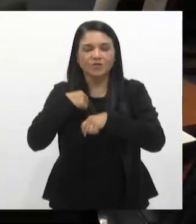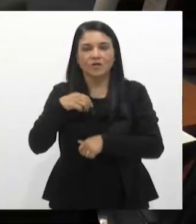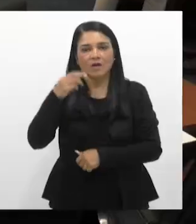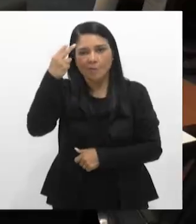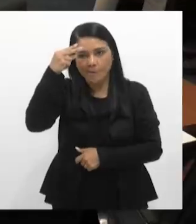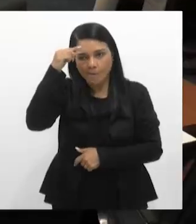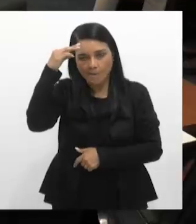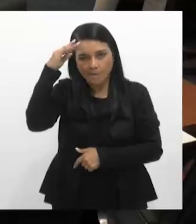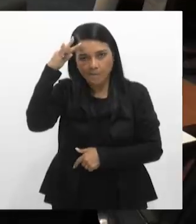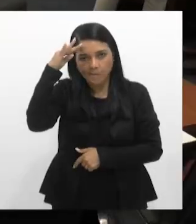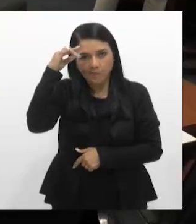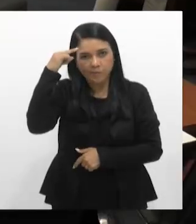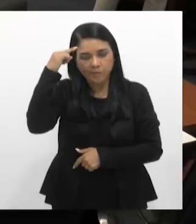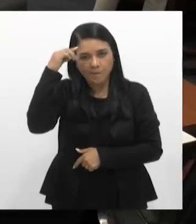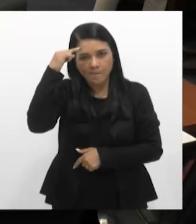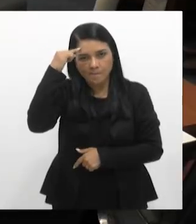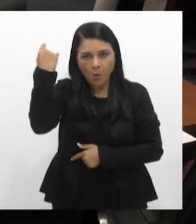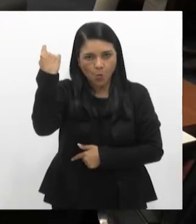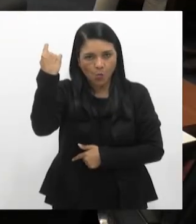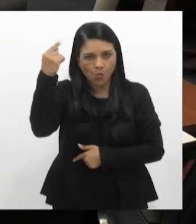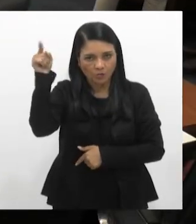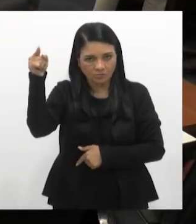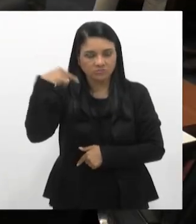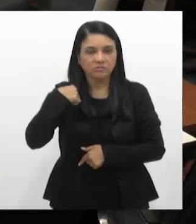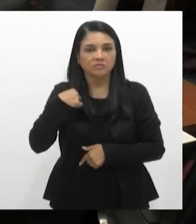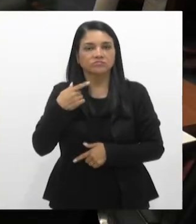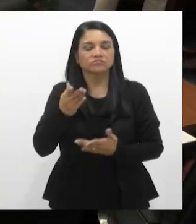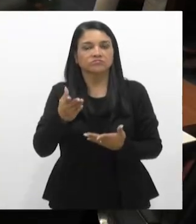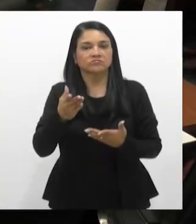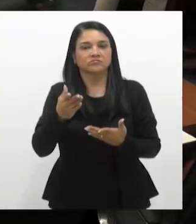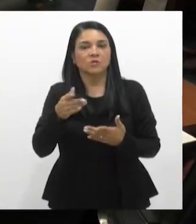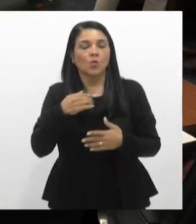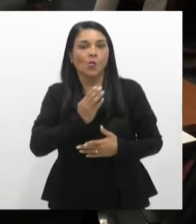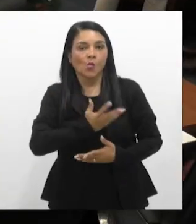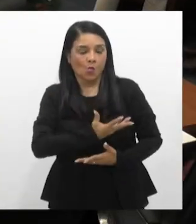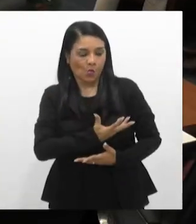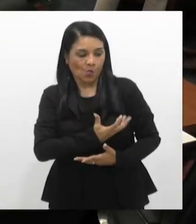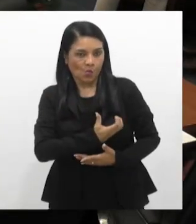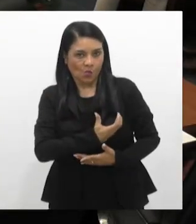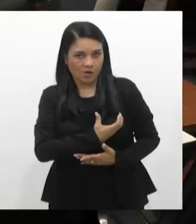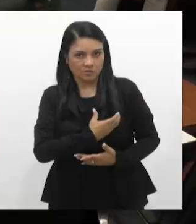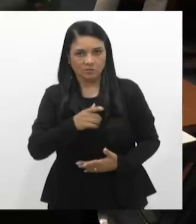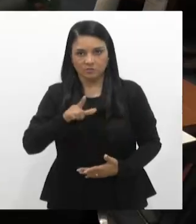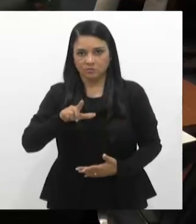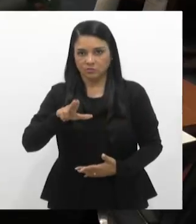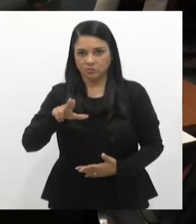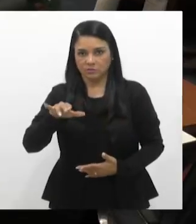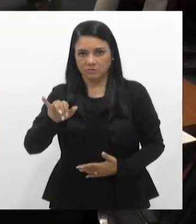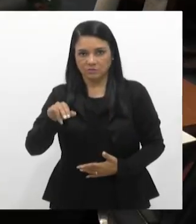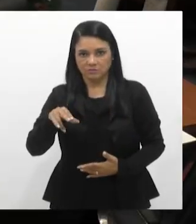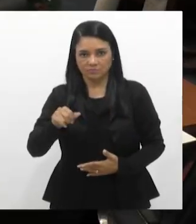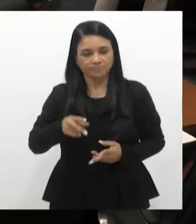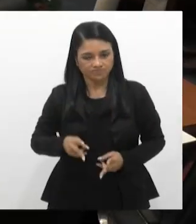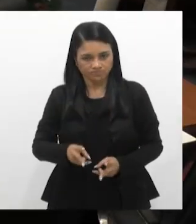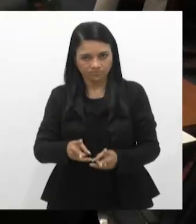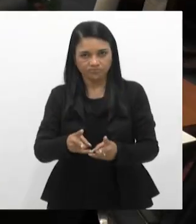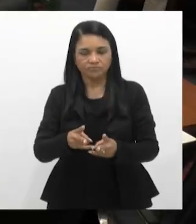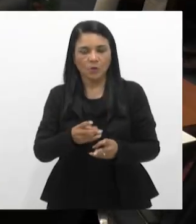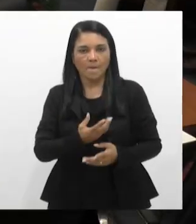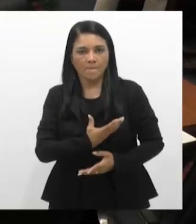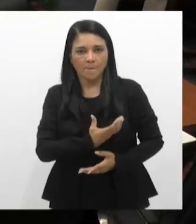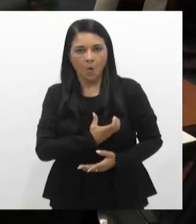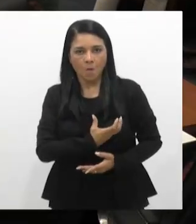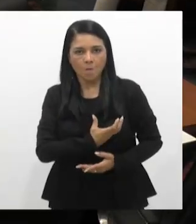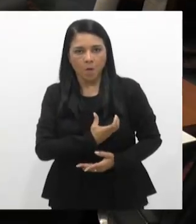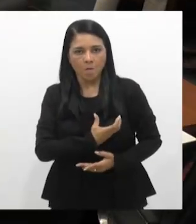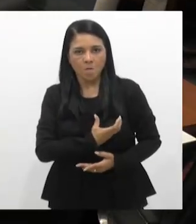e foi constatado morte cerebral. Mas o coração da Luciana, guerreira do jeito que é, ainda segue batendo, e por isso